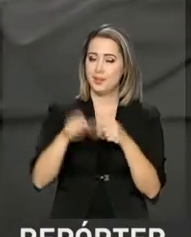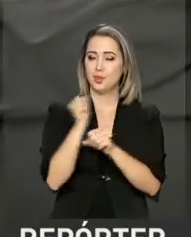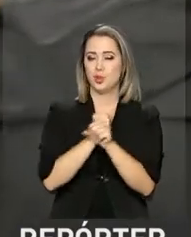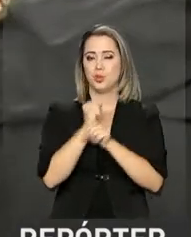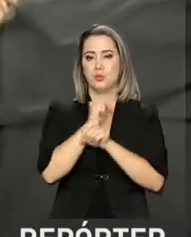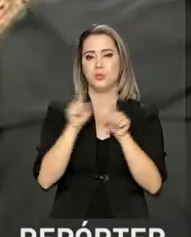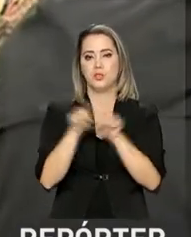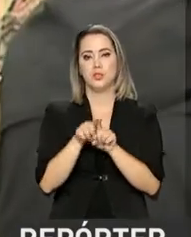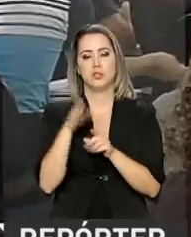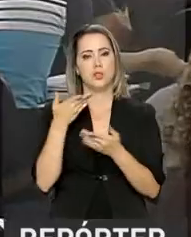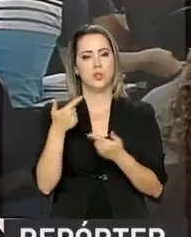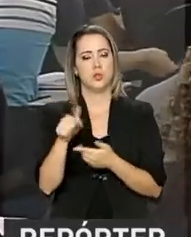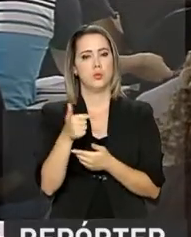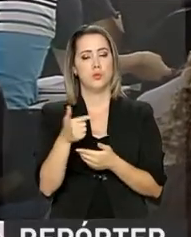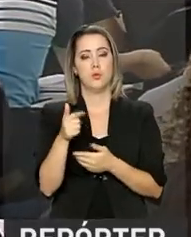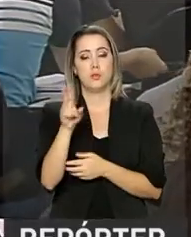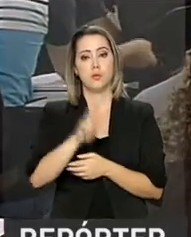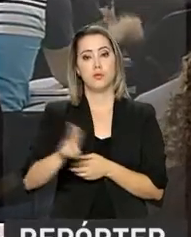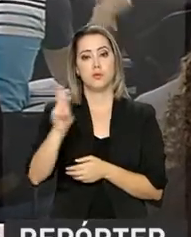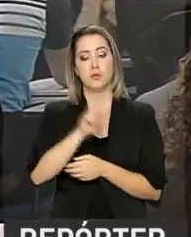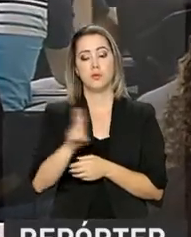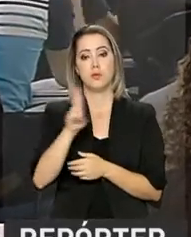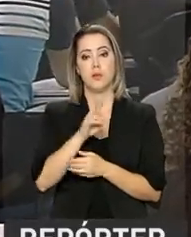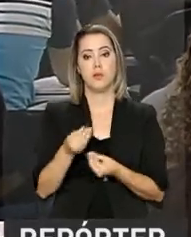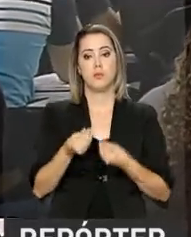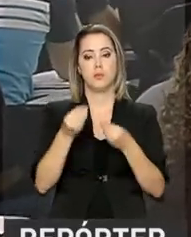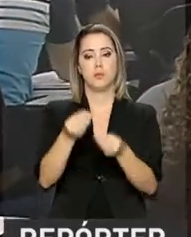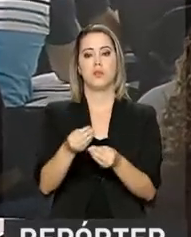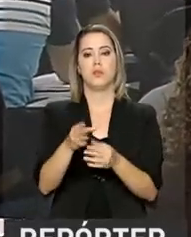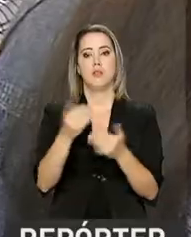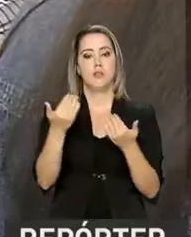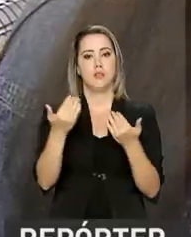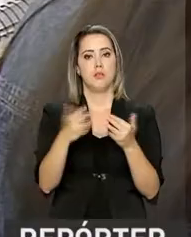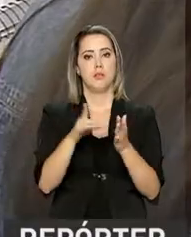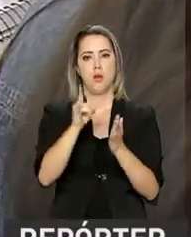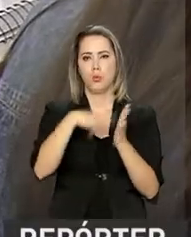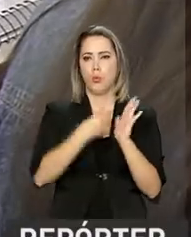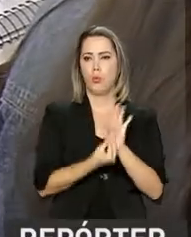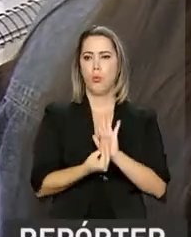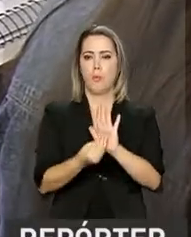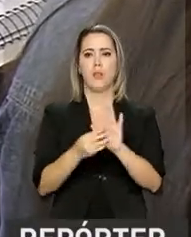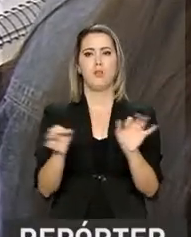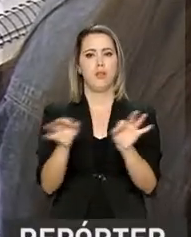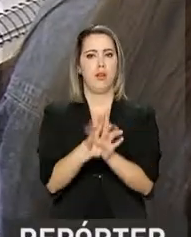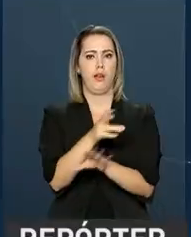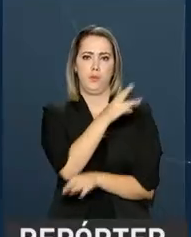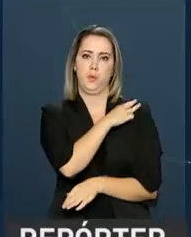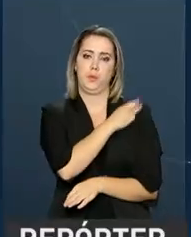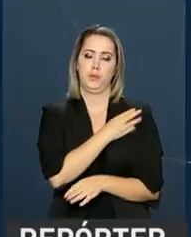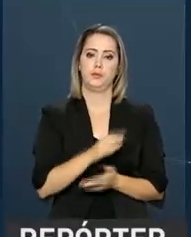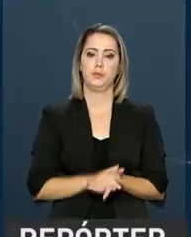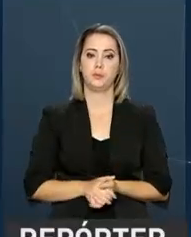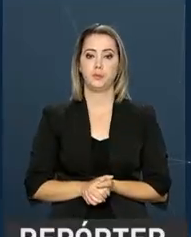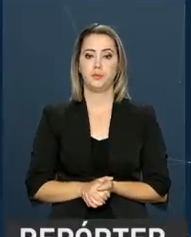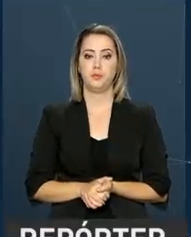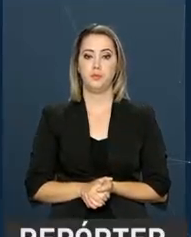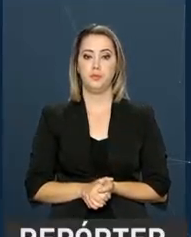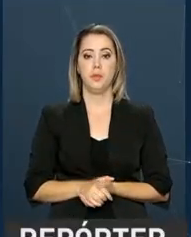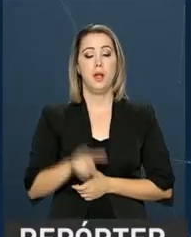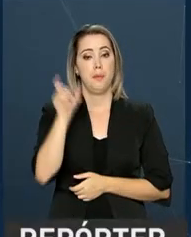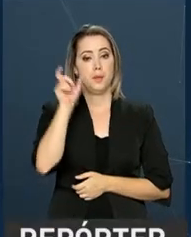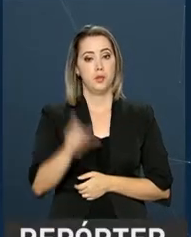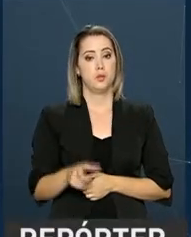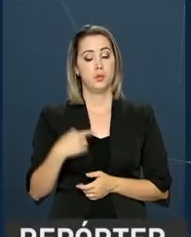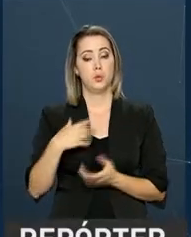2017 não vai mais ser usado para fornecer o certificado de conclusão do ensino médio. O candidato vai